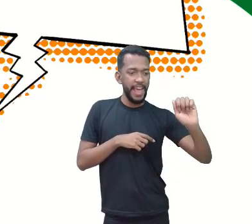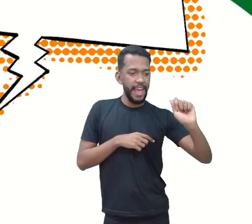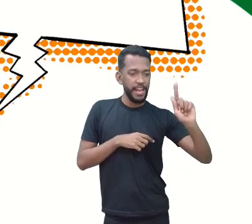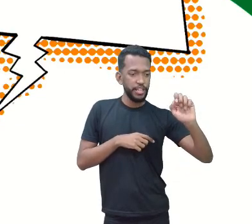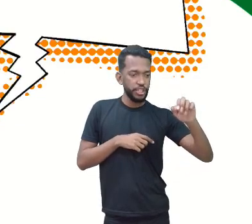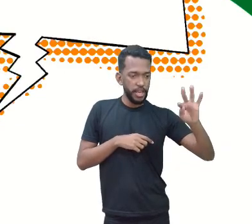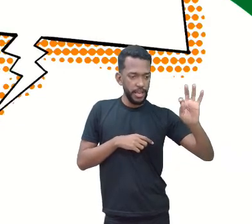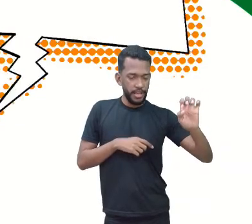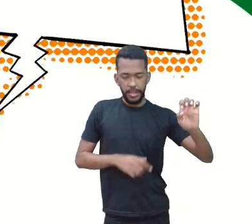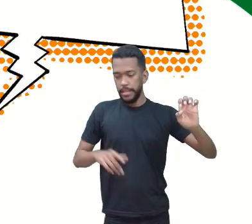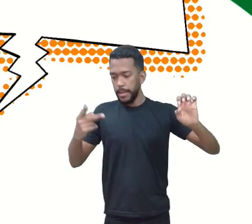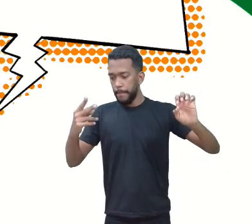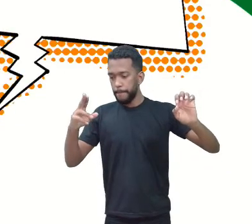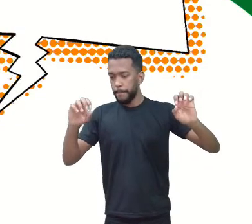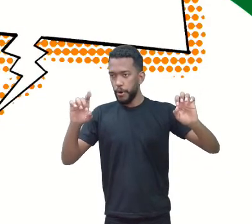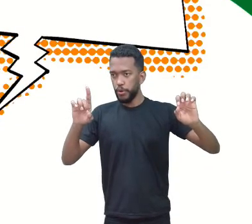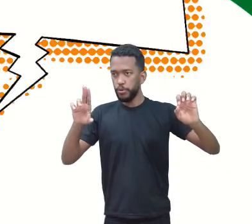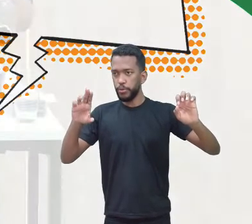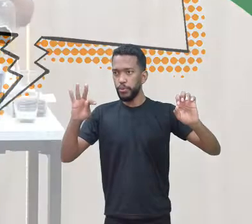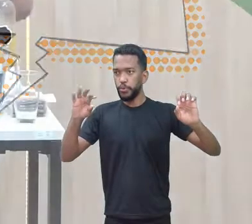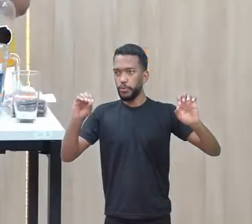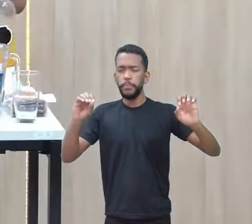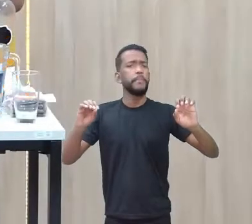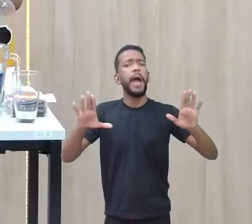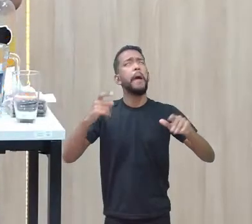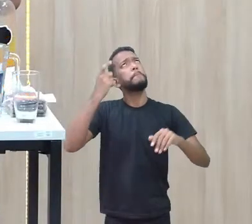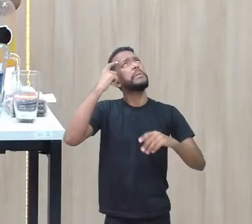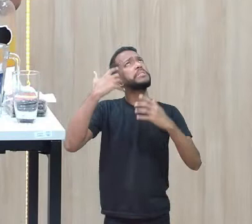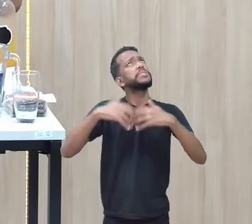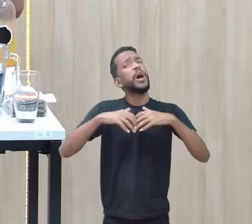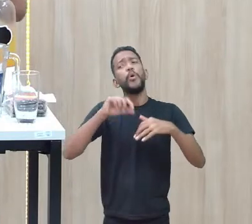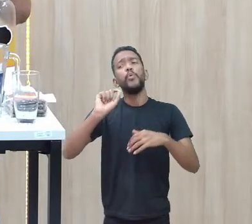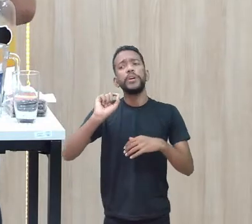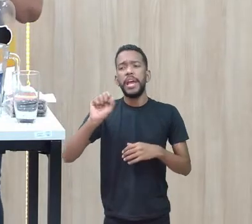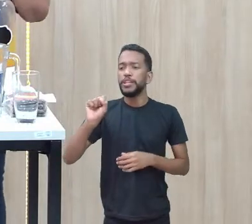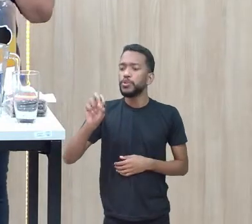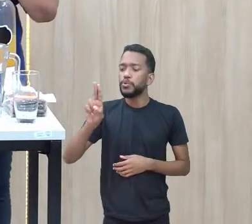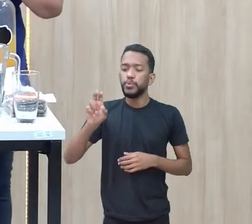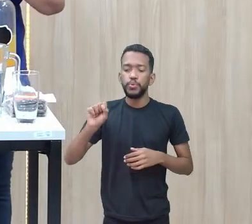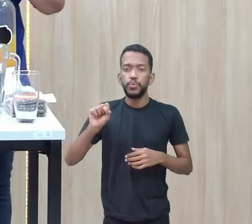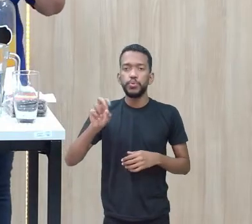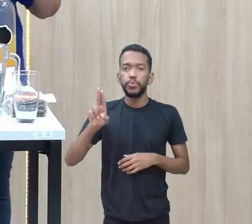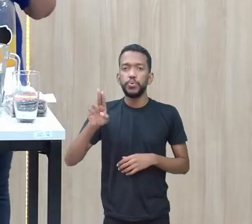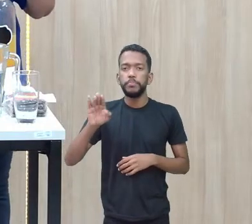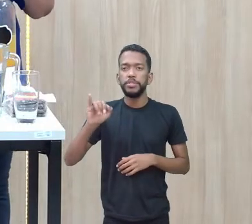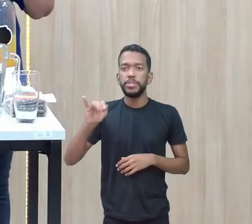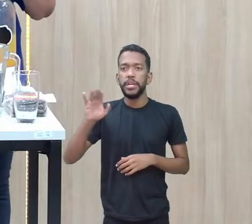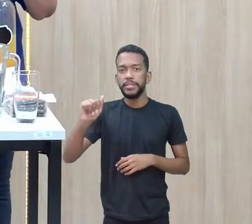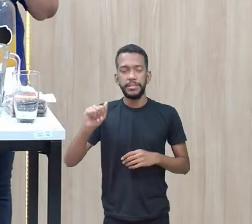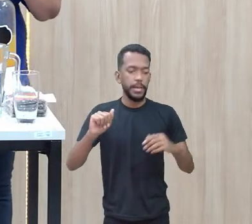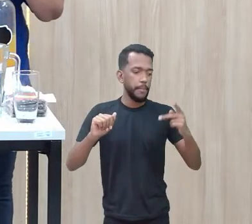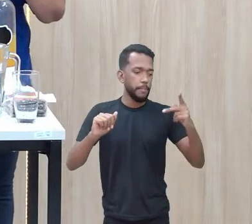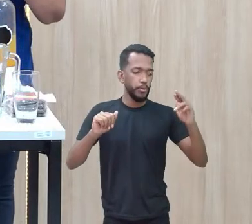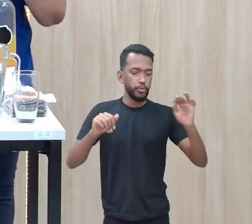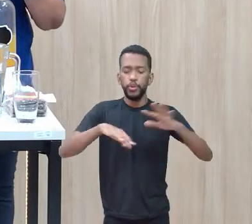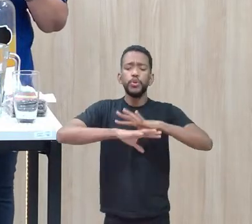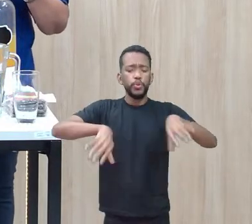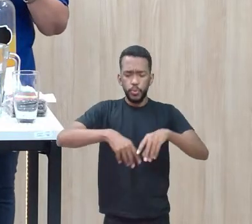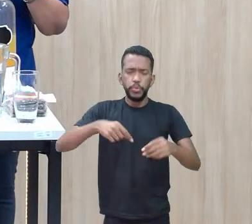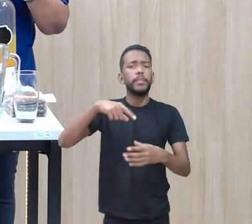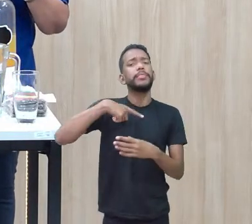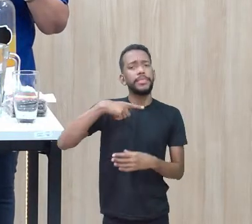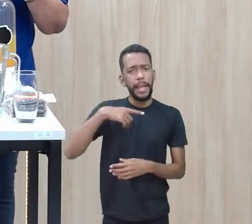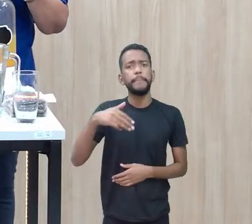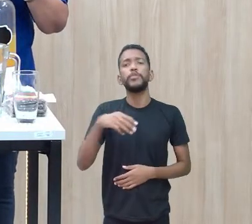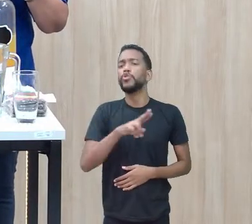pensar aqui o que é substância, o que é produto, Porque tudo aqui é matéria, porque tudo ocupa lugar